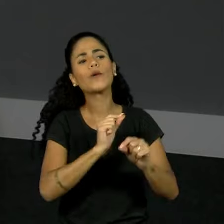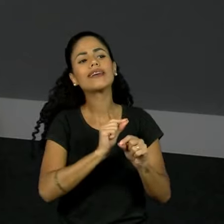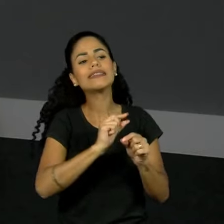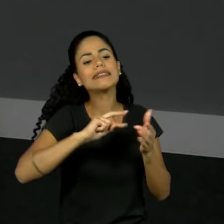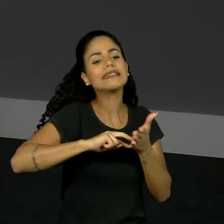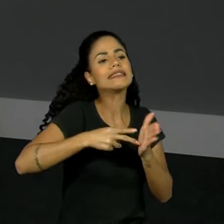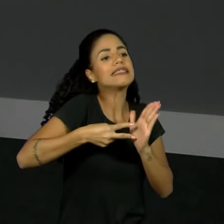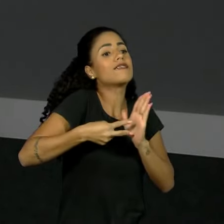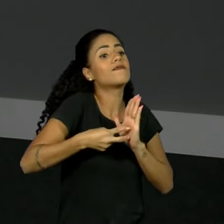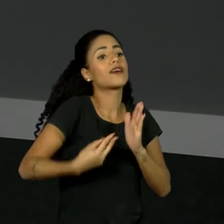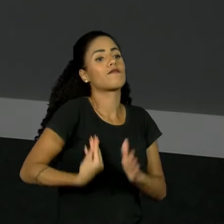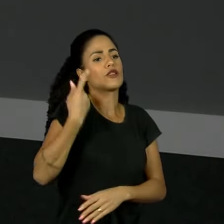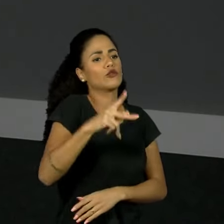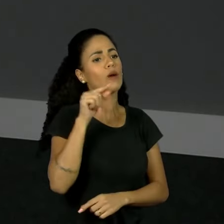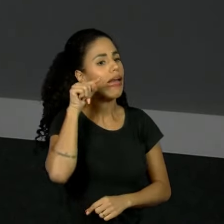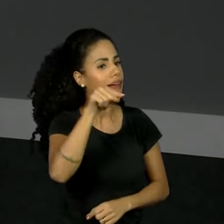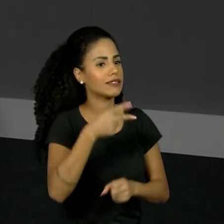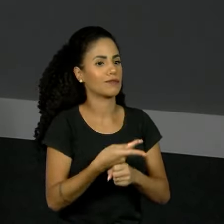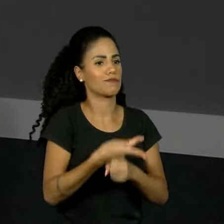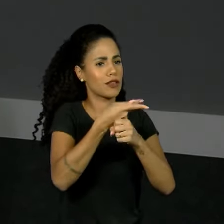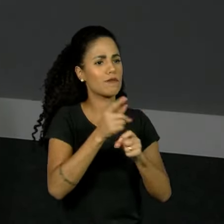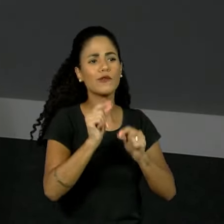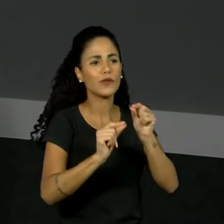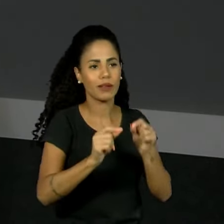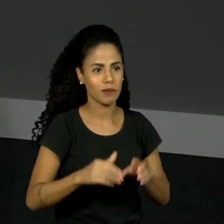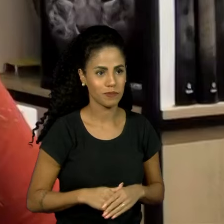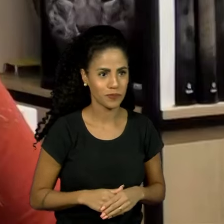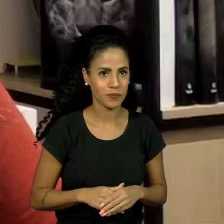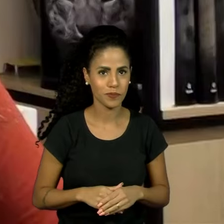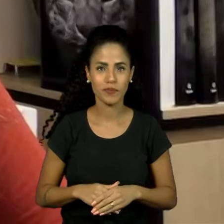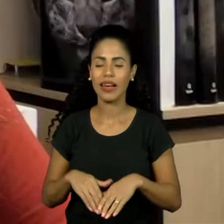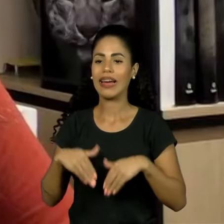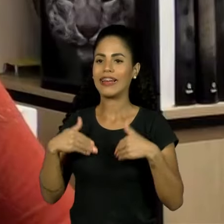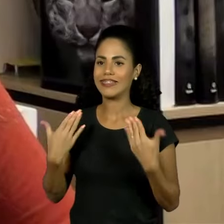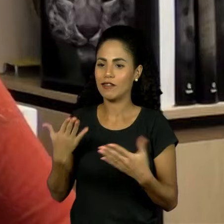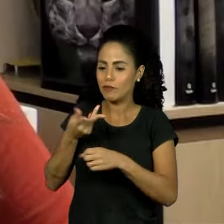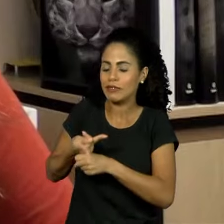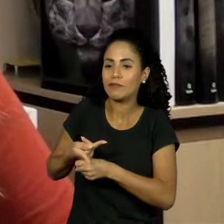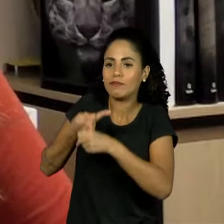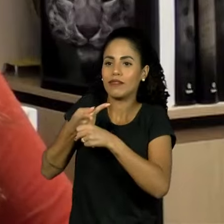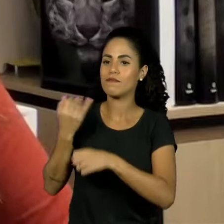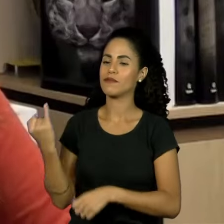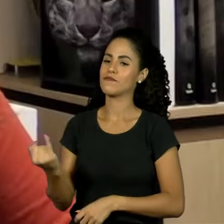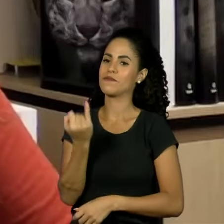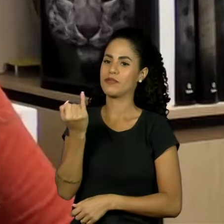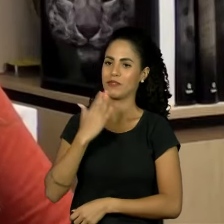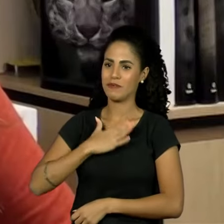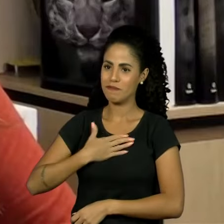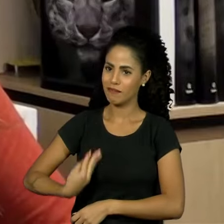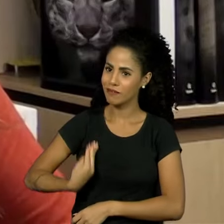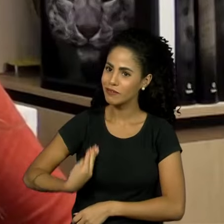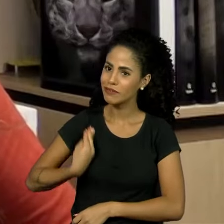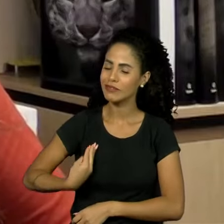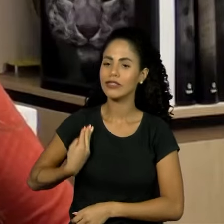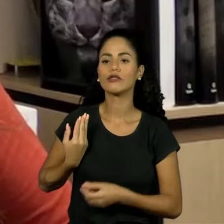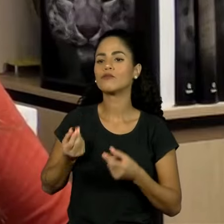esse prêmio para você e para a instituição que você representa? Esse prêmio ele é bastante simbólico, né, de